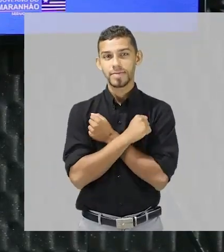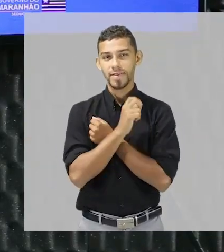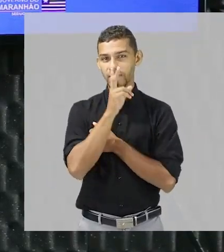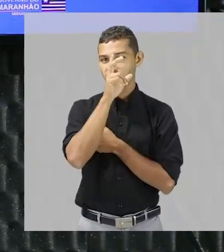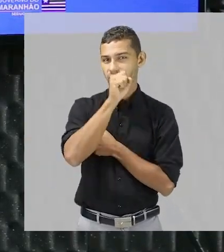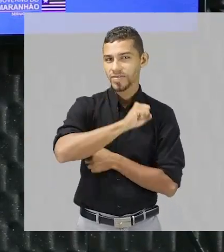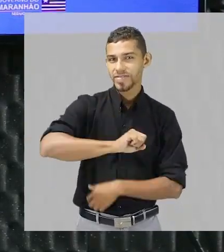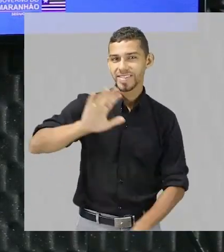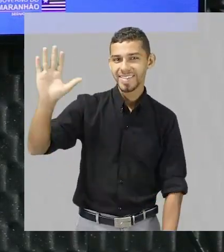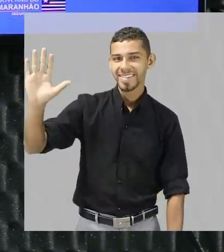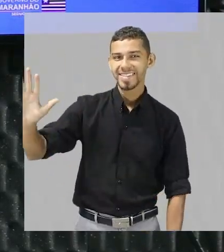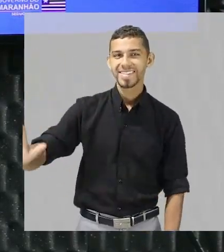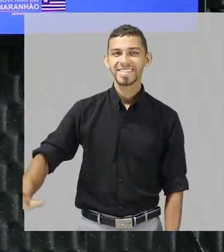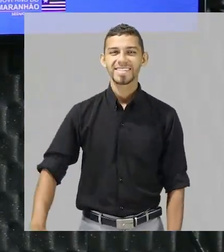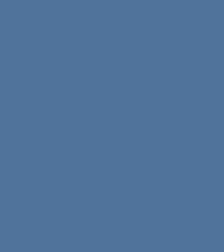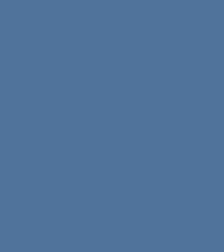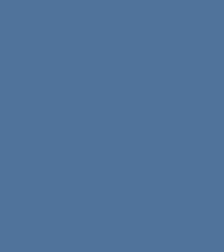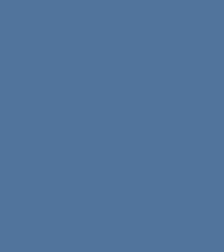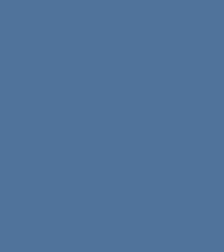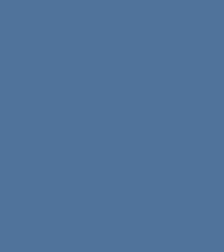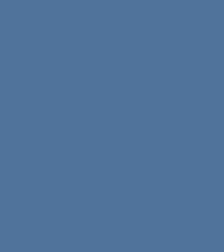todos, valeu!